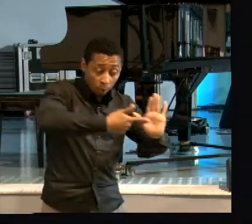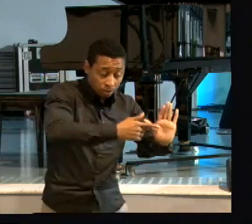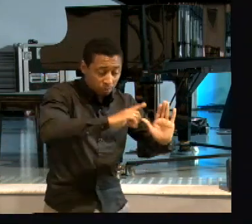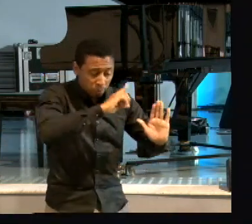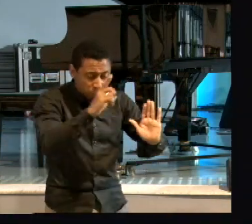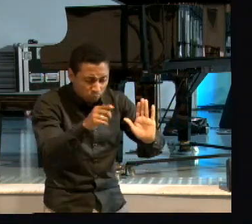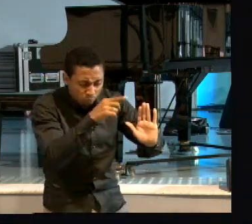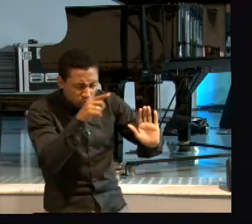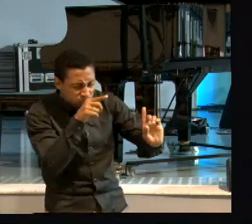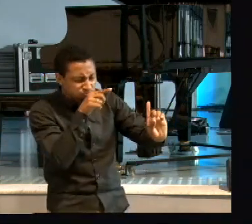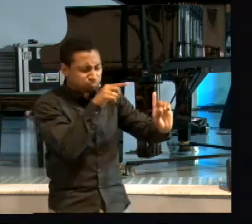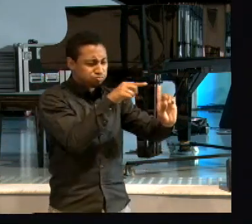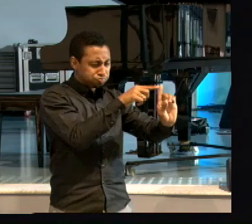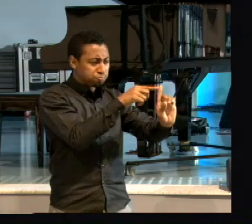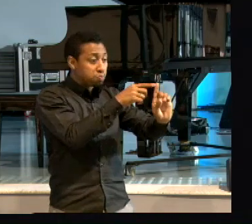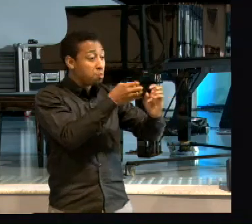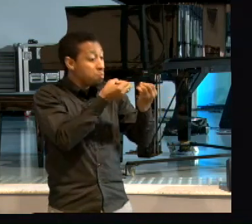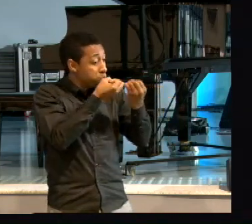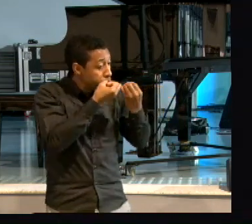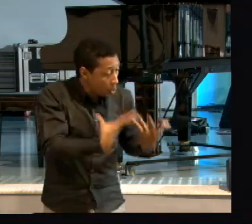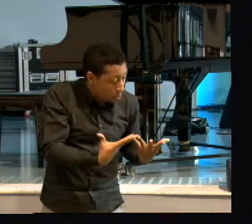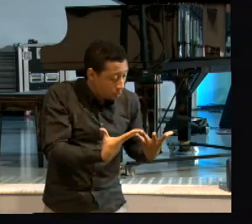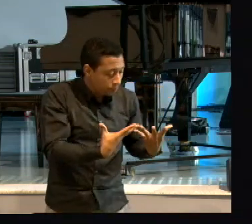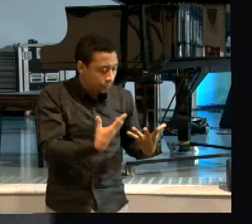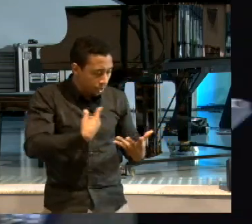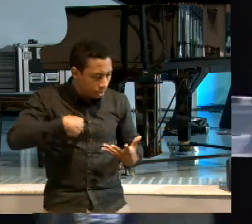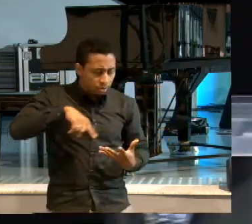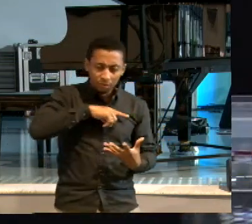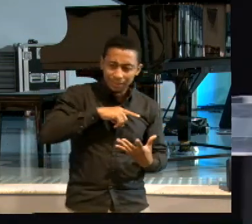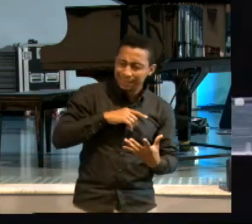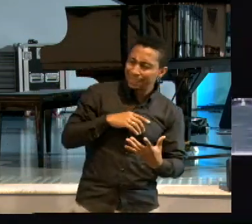cá representa a rebeldia humana.